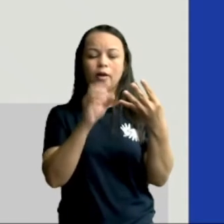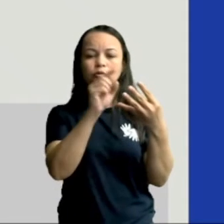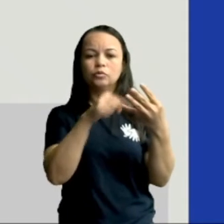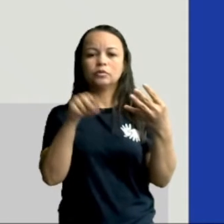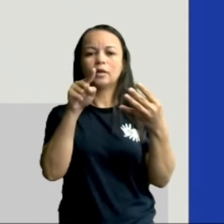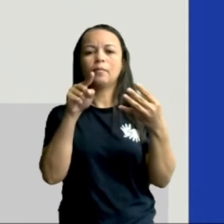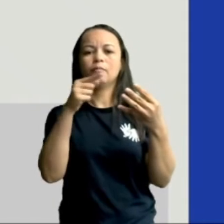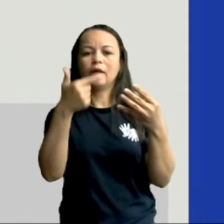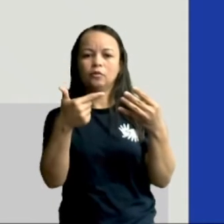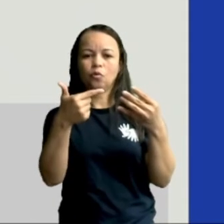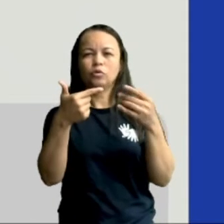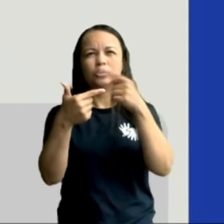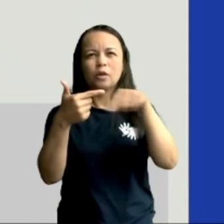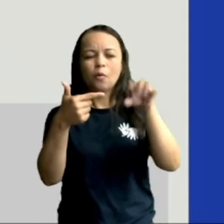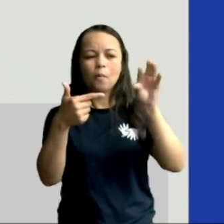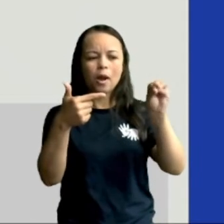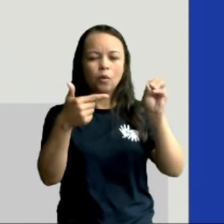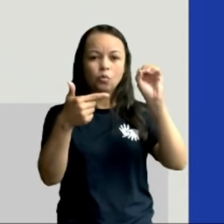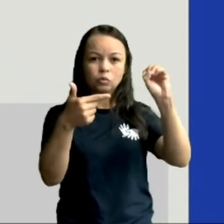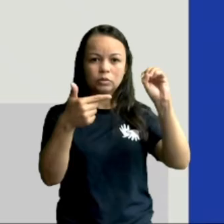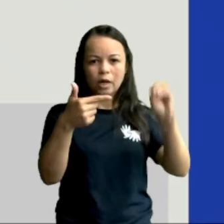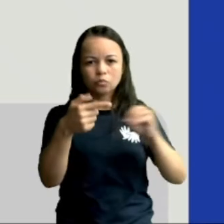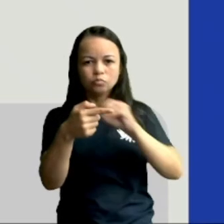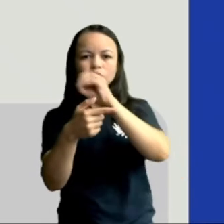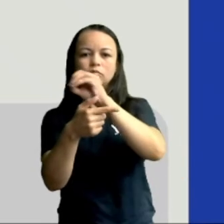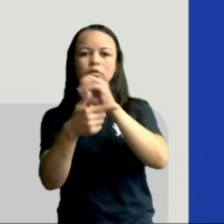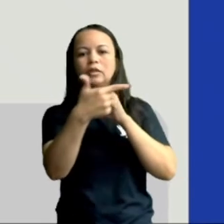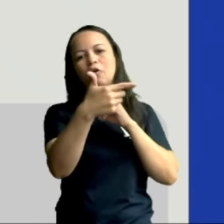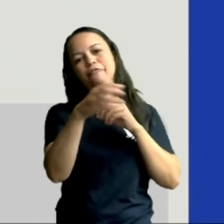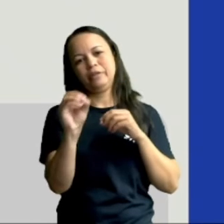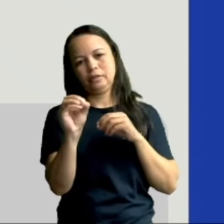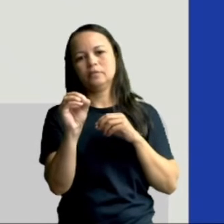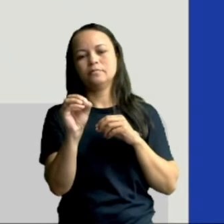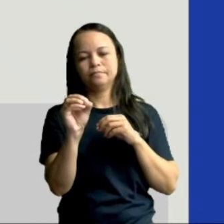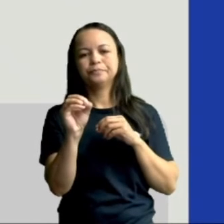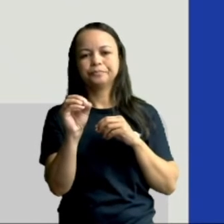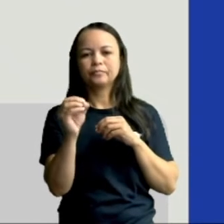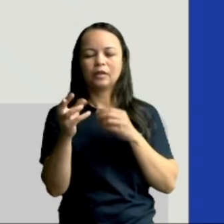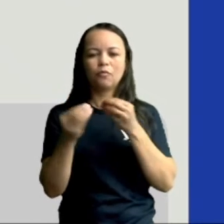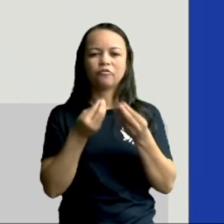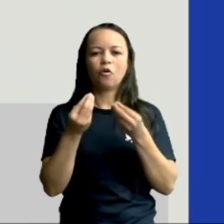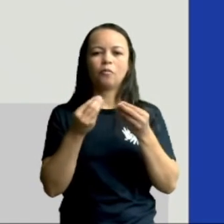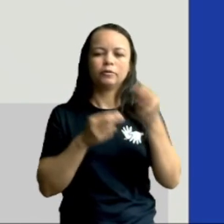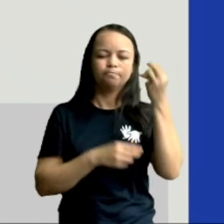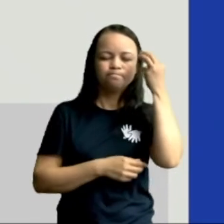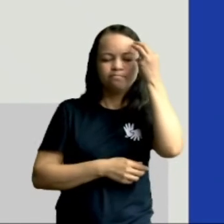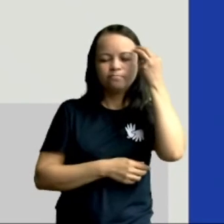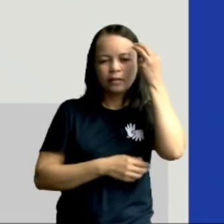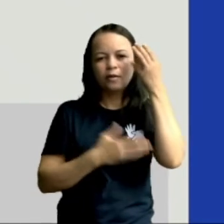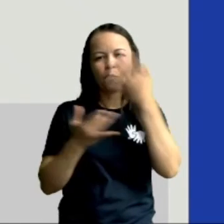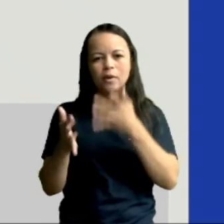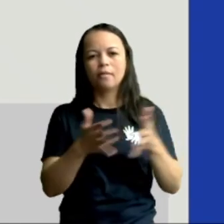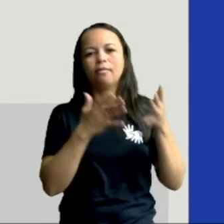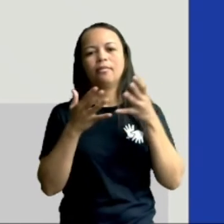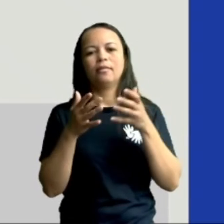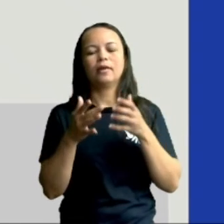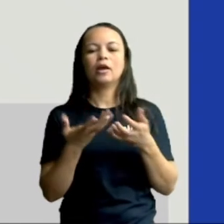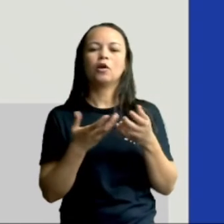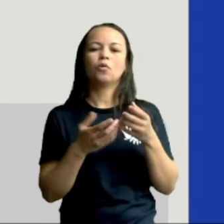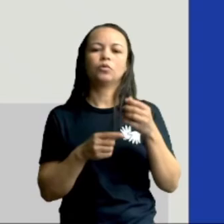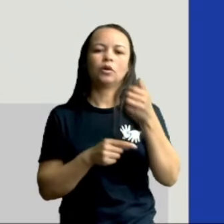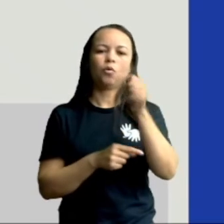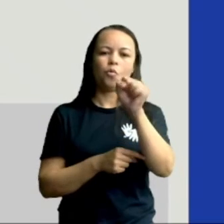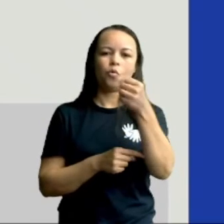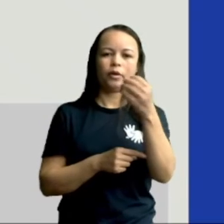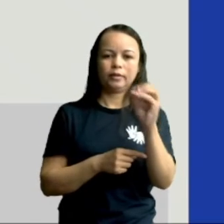dezena com o 4, e aí volto o zero para a sequência. É uma forma de você calcular mentalmente. 80 dividido por 4,